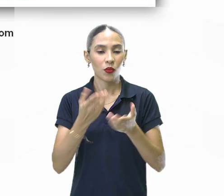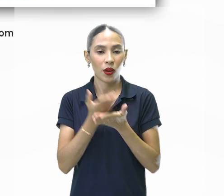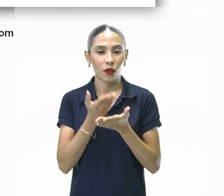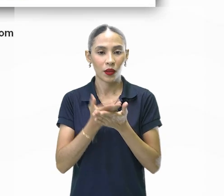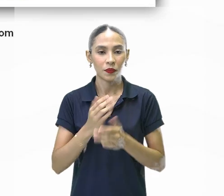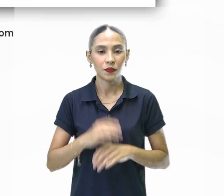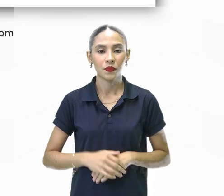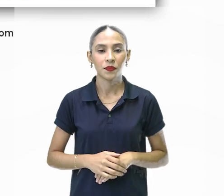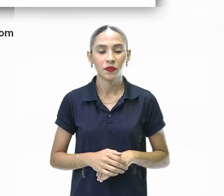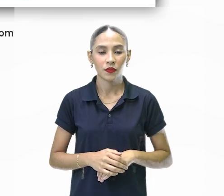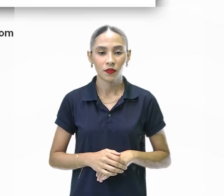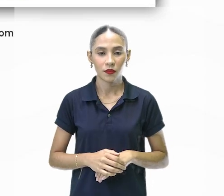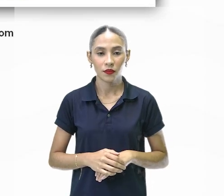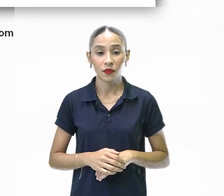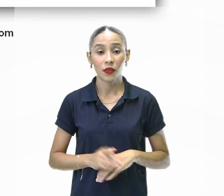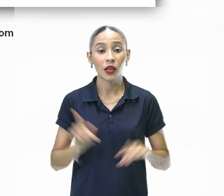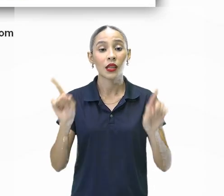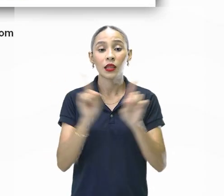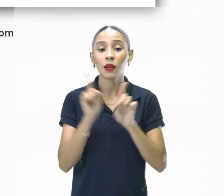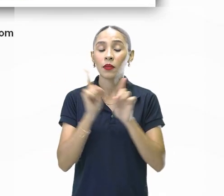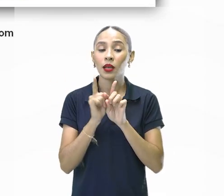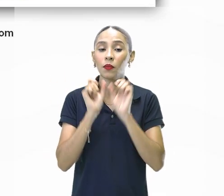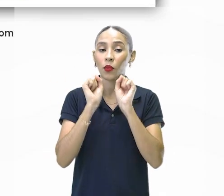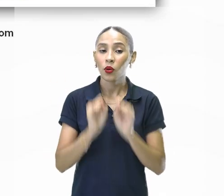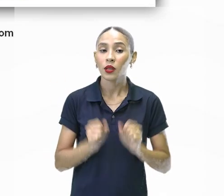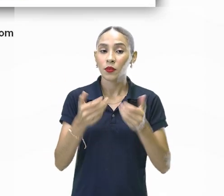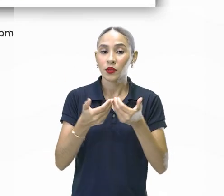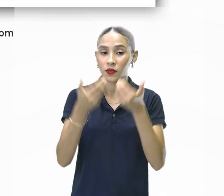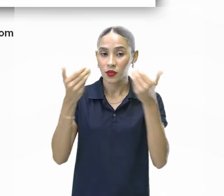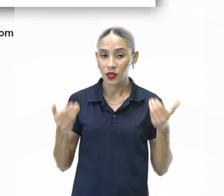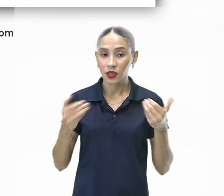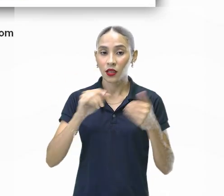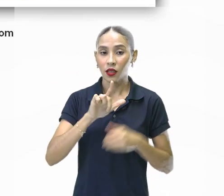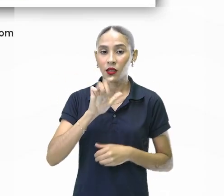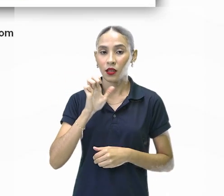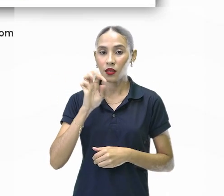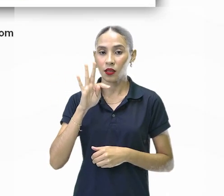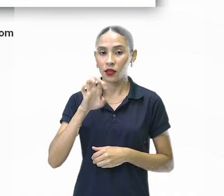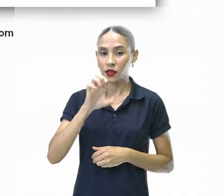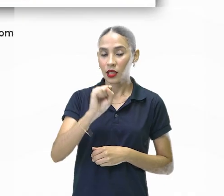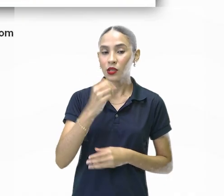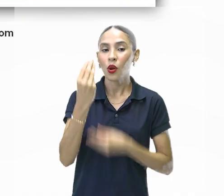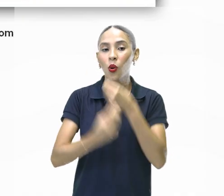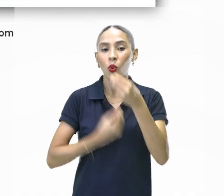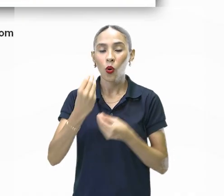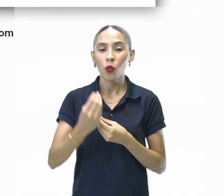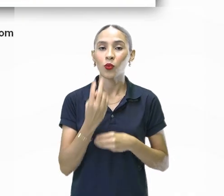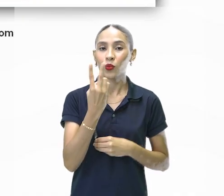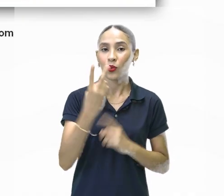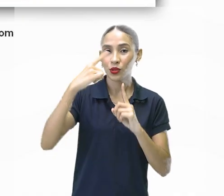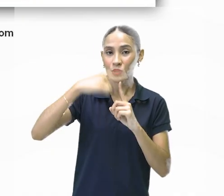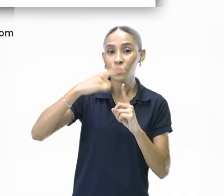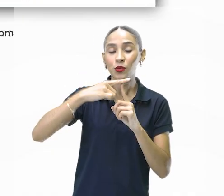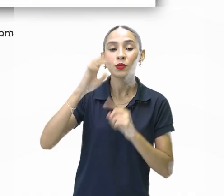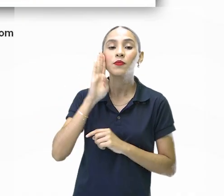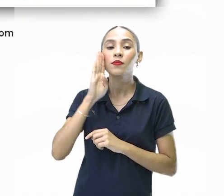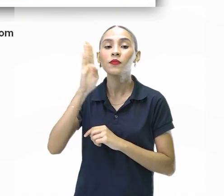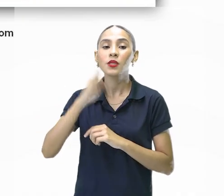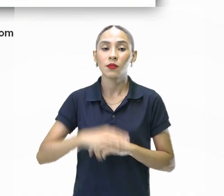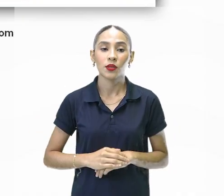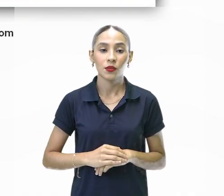aula. Nós podemos dividir as lentes em dois tipos